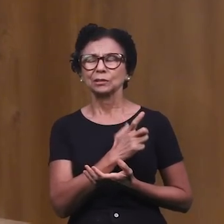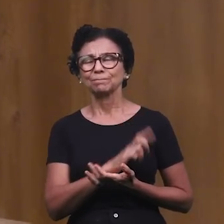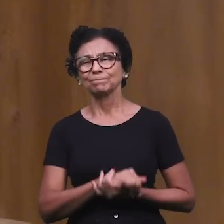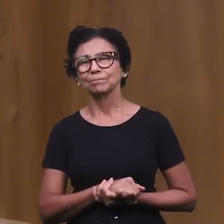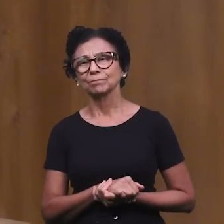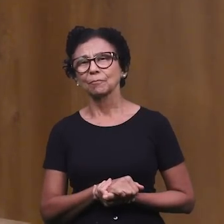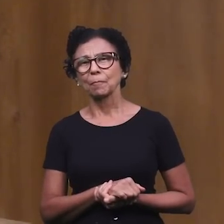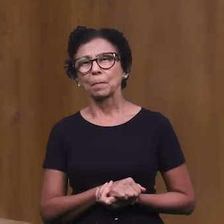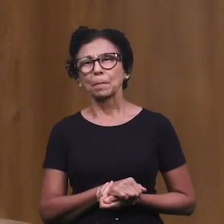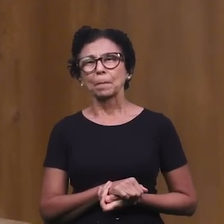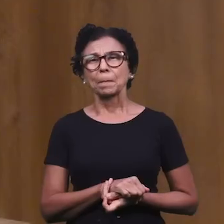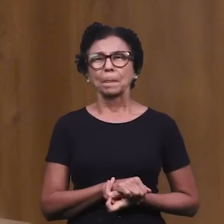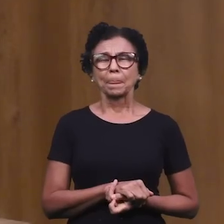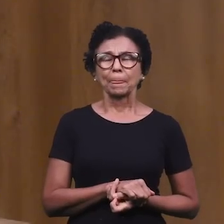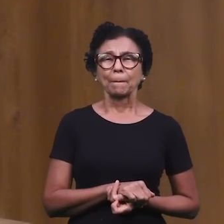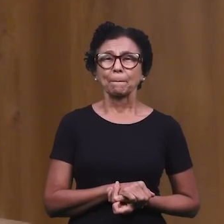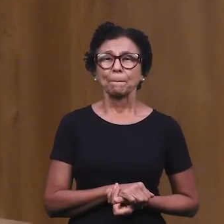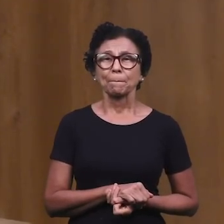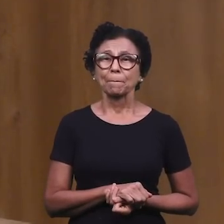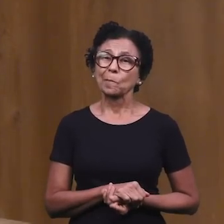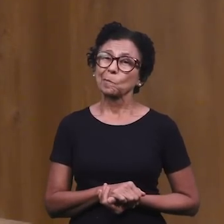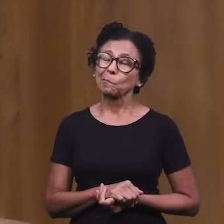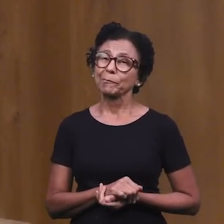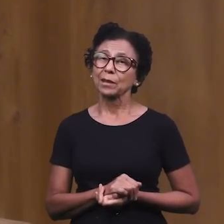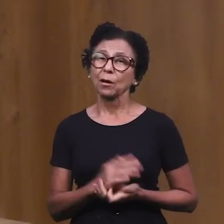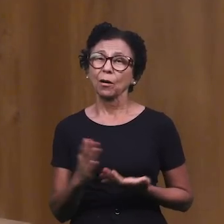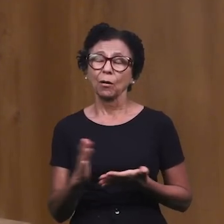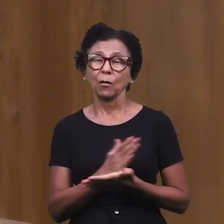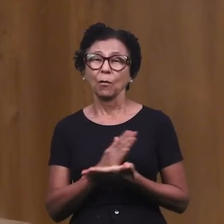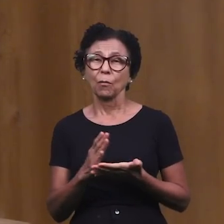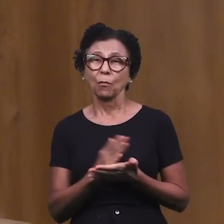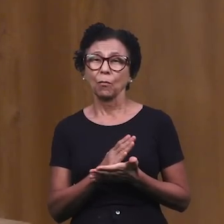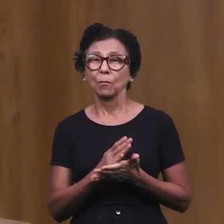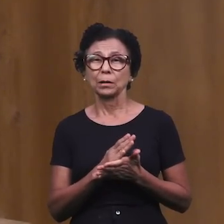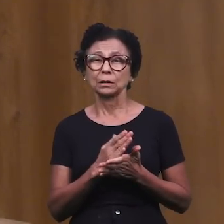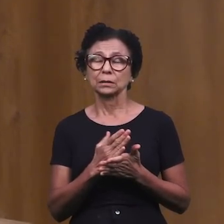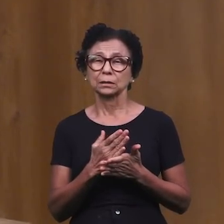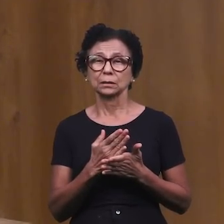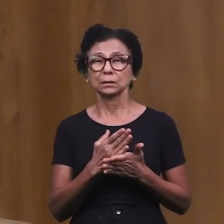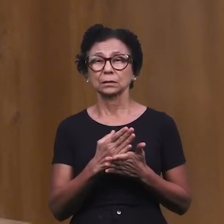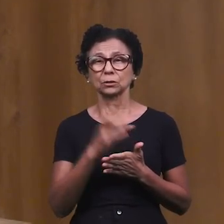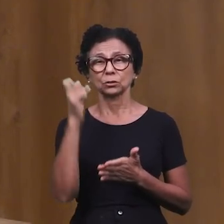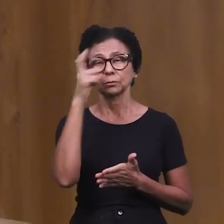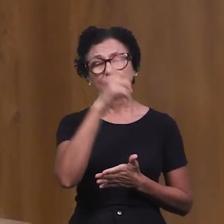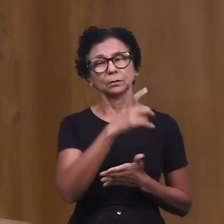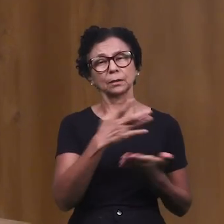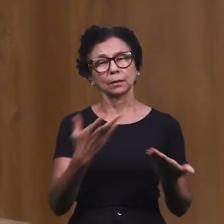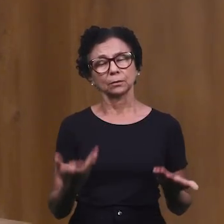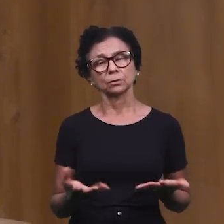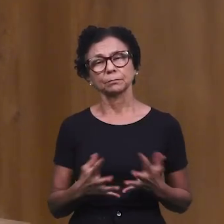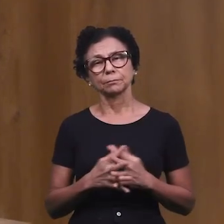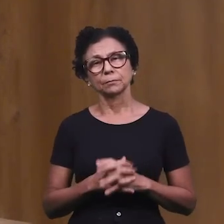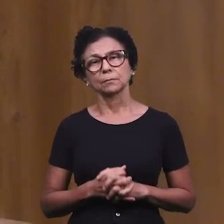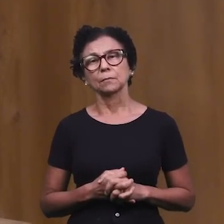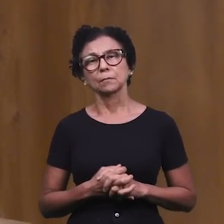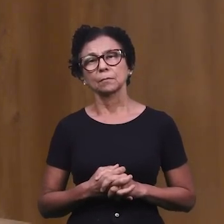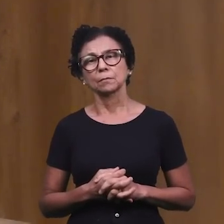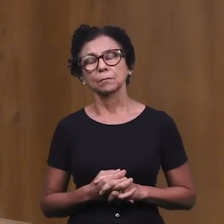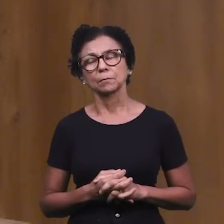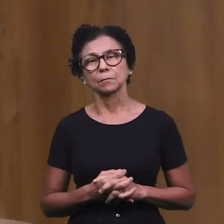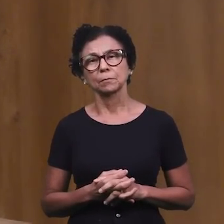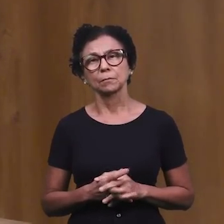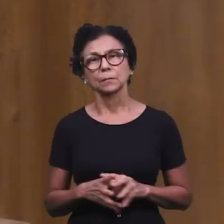nova teoria que pudesse explicar toda essa complexidade que nós vemos ao nosso redor. E é um movimento